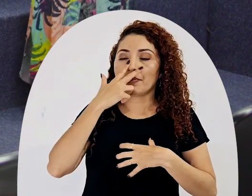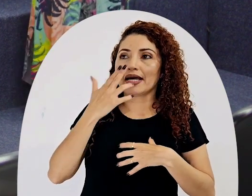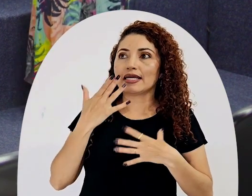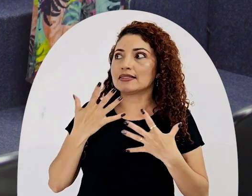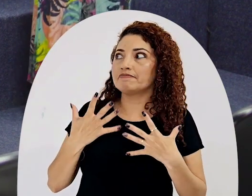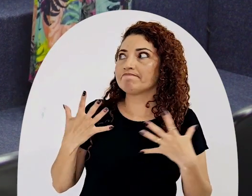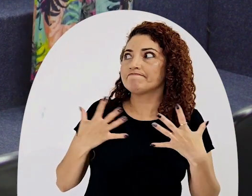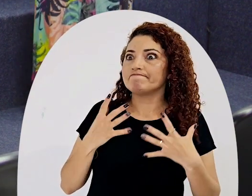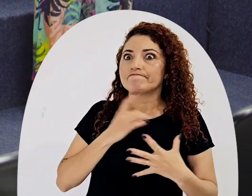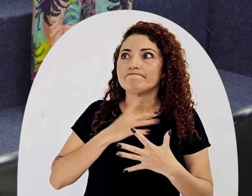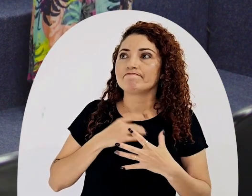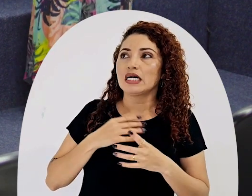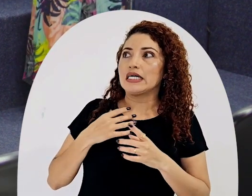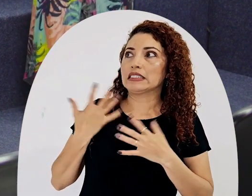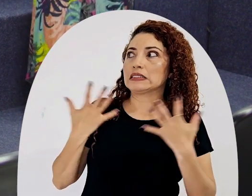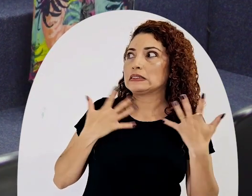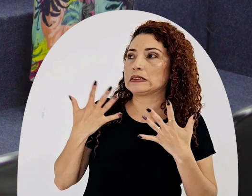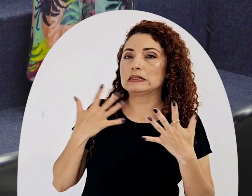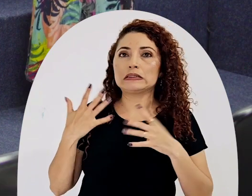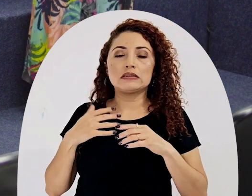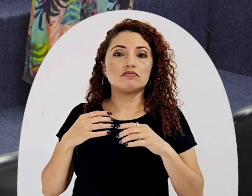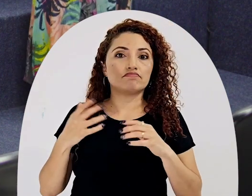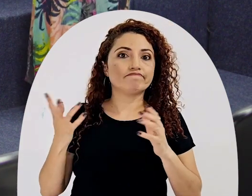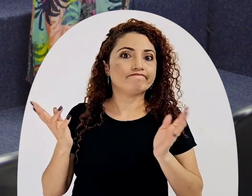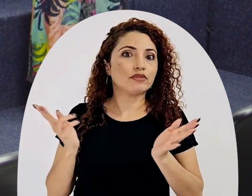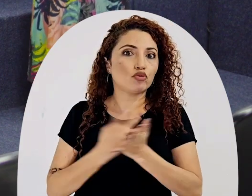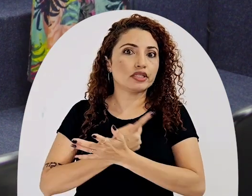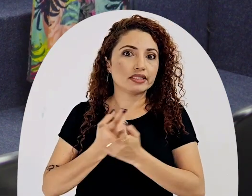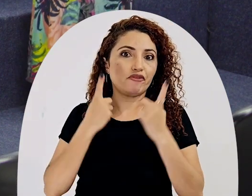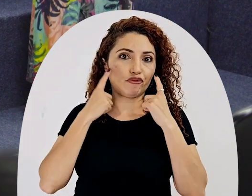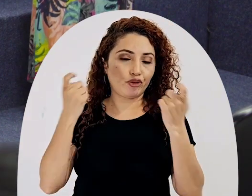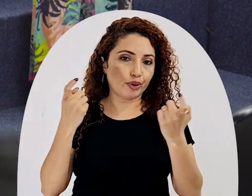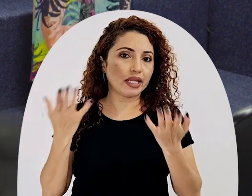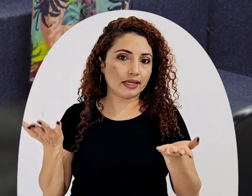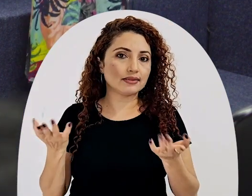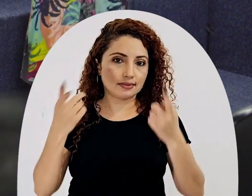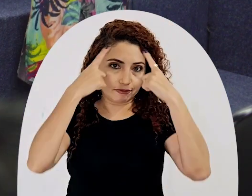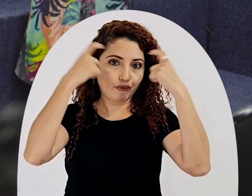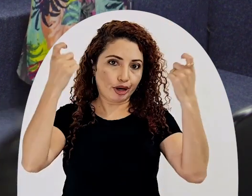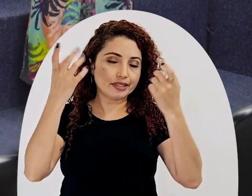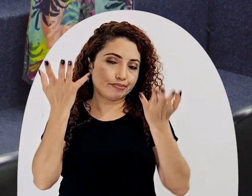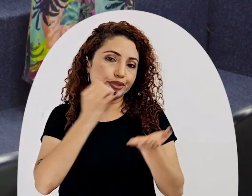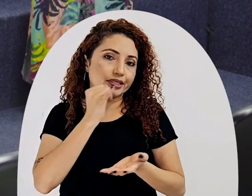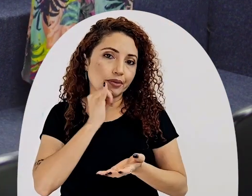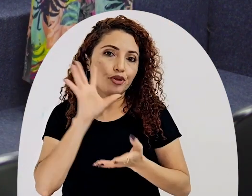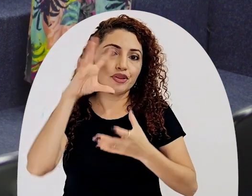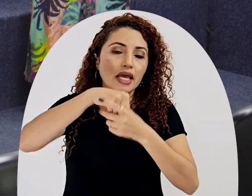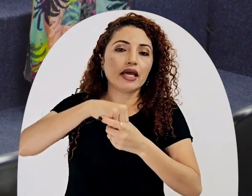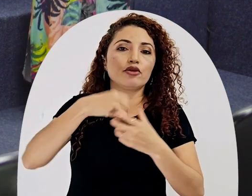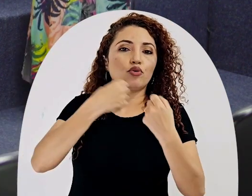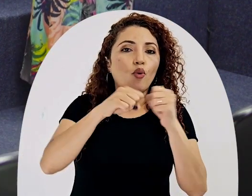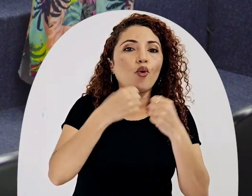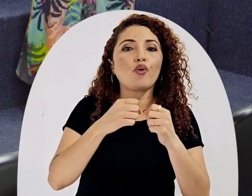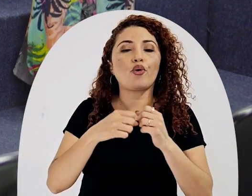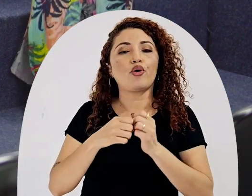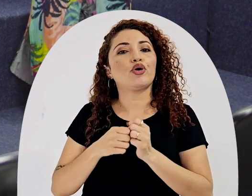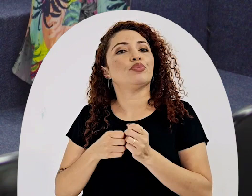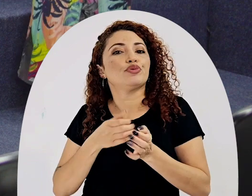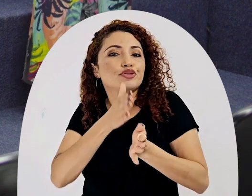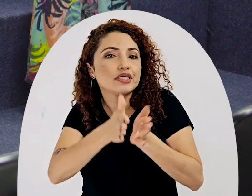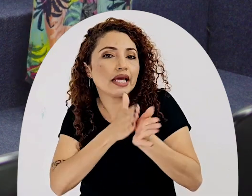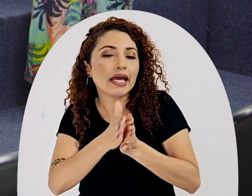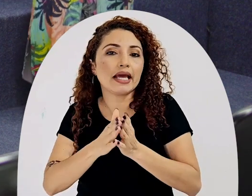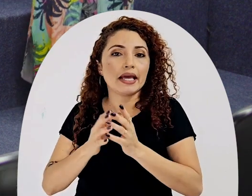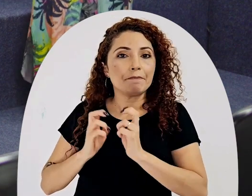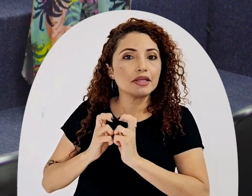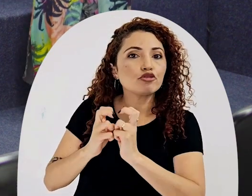vulnerabilizadas, mais vulneráveis a sofrer esse tipo de violência, inclusive ali por conta, né, no ônibus, no metrô, no trem, quando os vagões